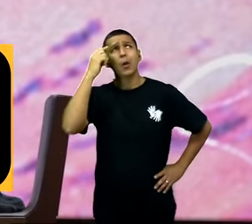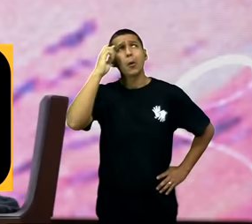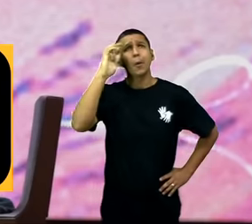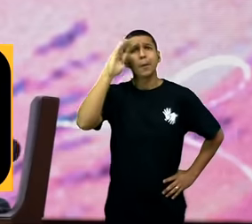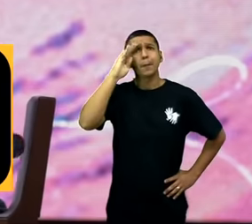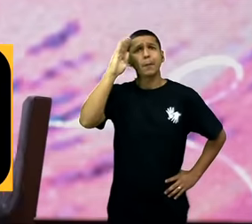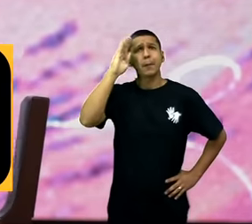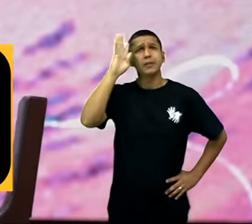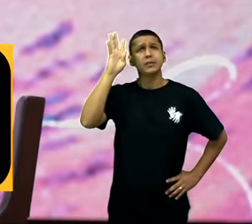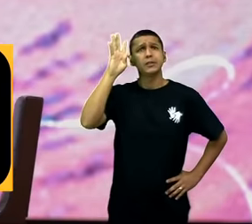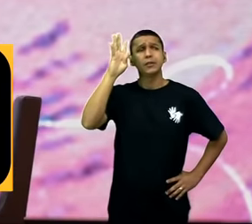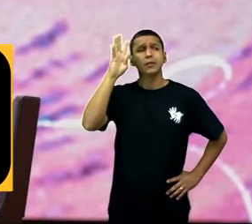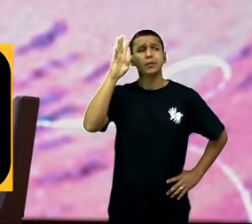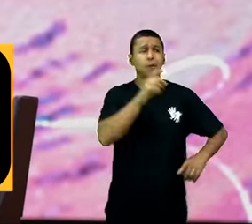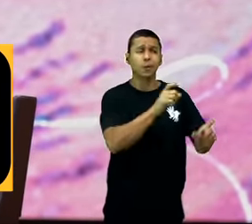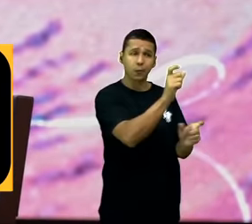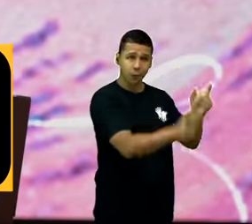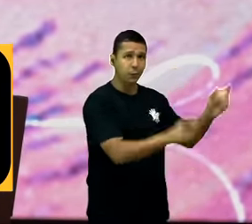mó cafona, meu irmão.